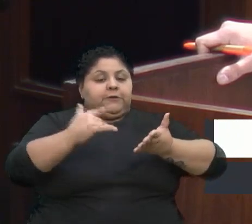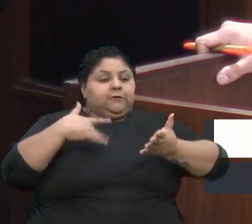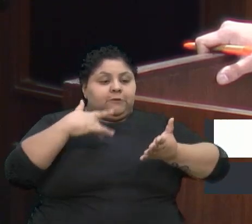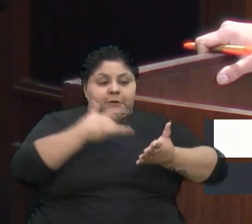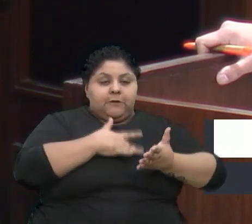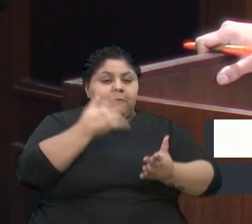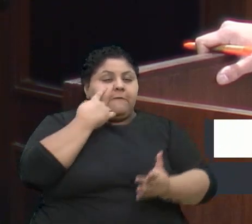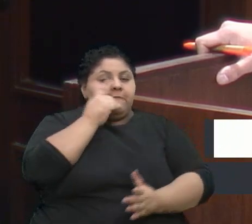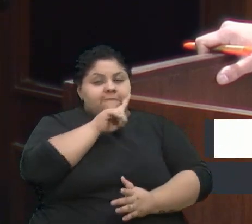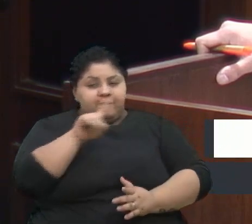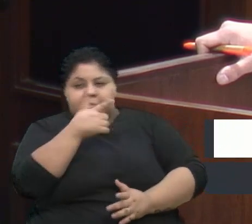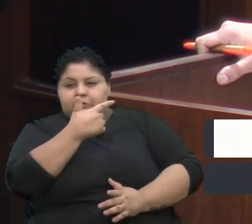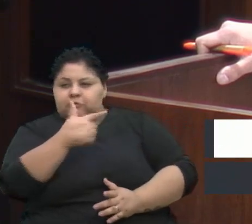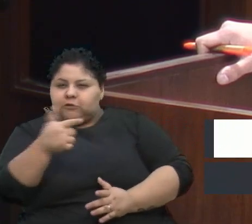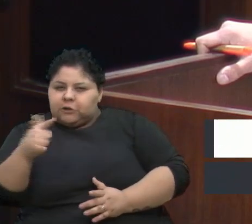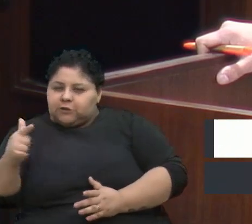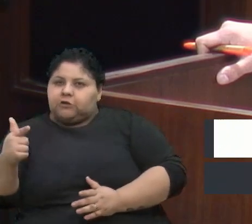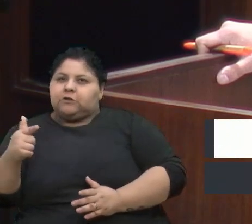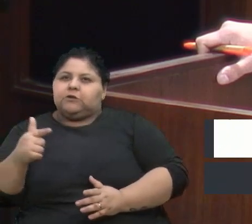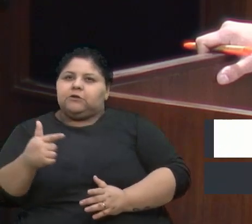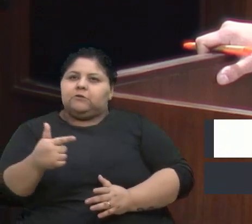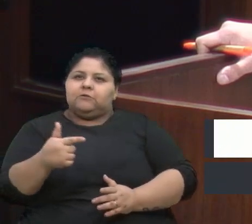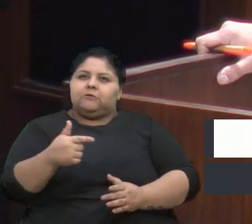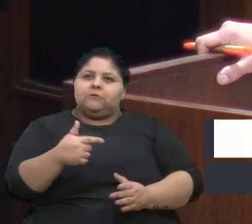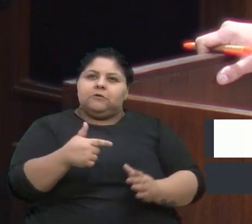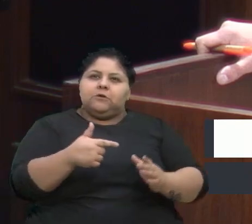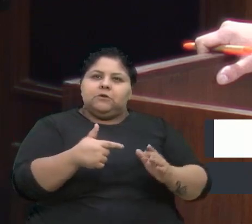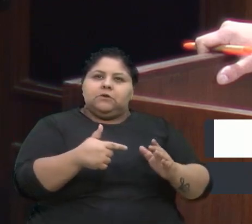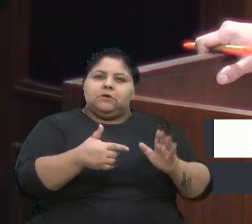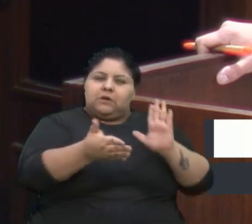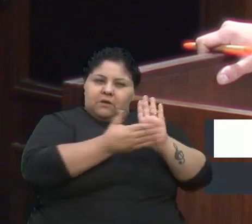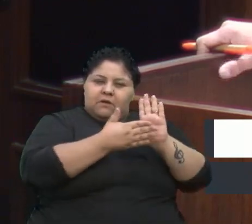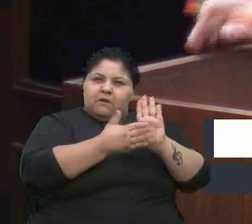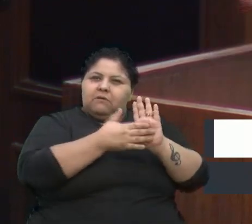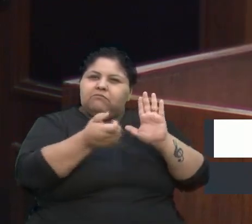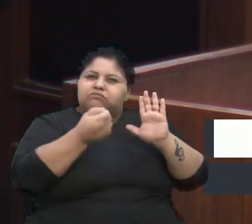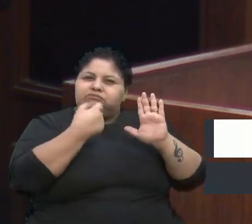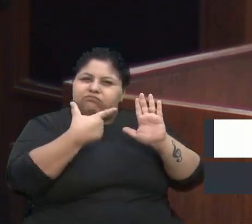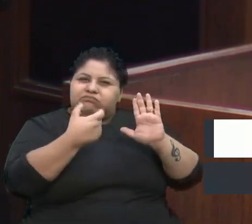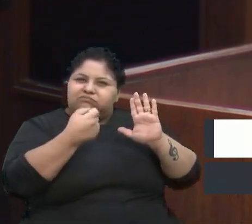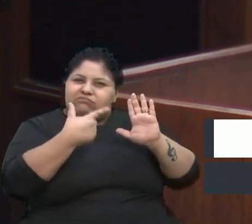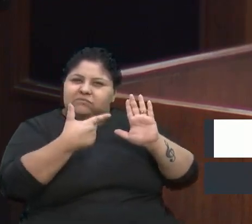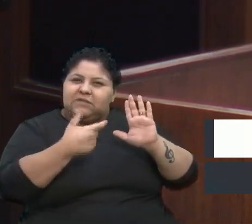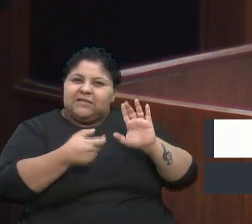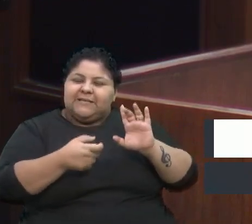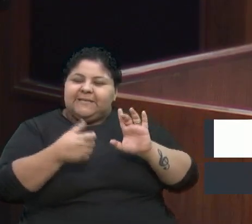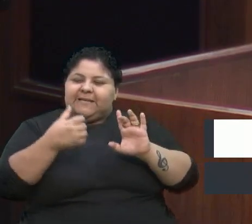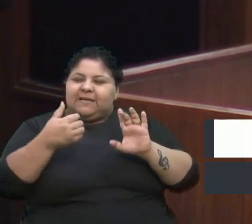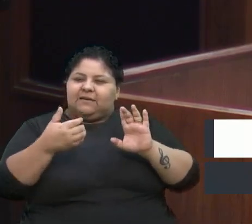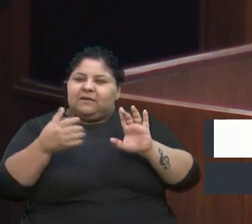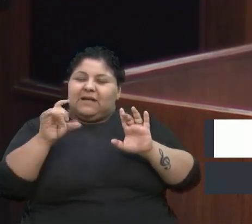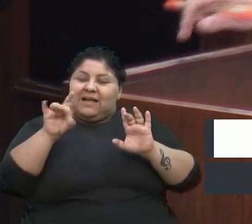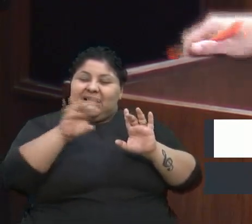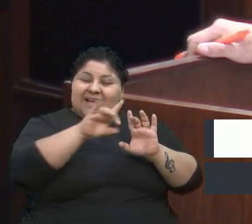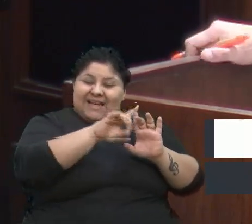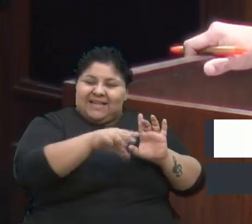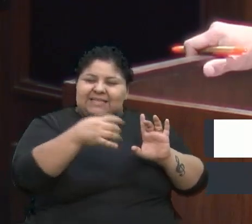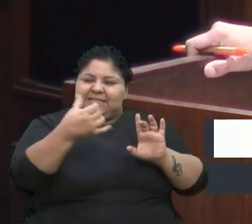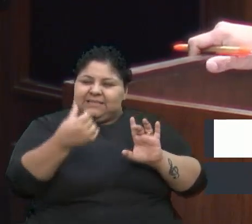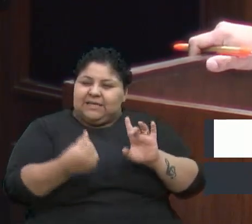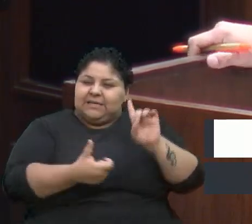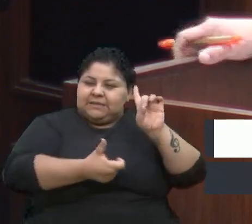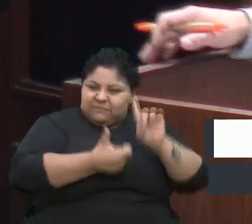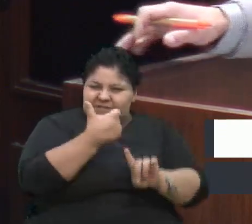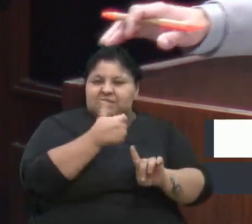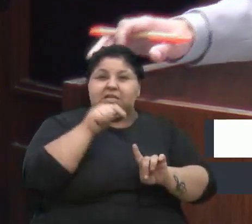para que essas receitas sejam renovadas em 6 meses. Isso é um retrocesso hoje do sistema que está,